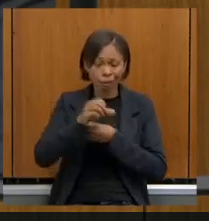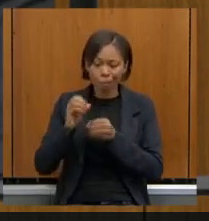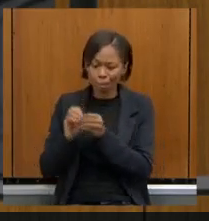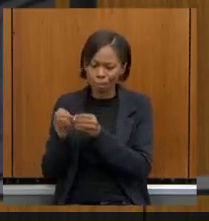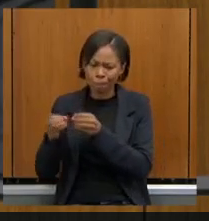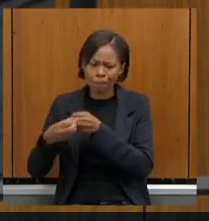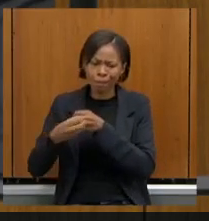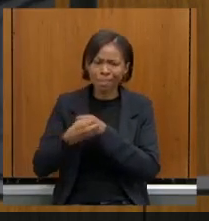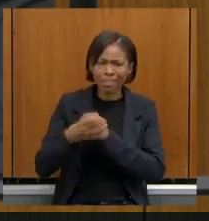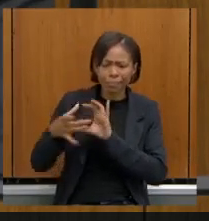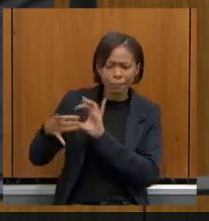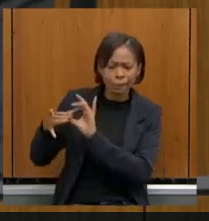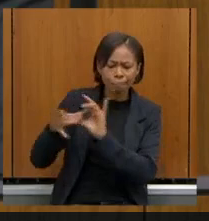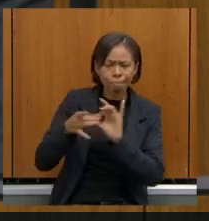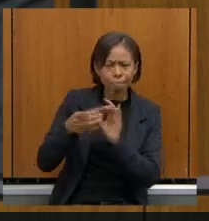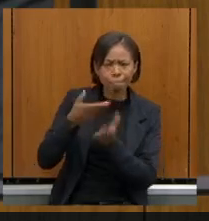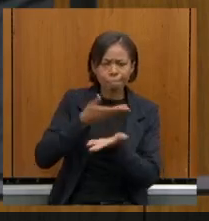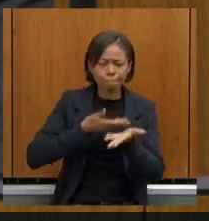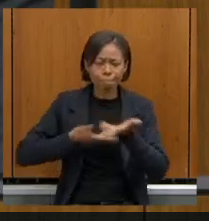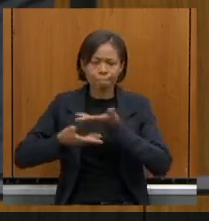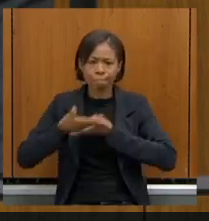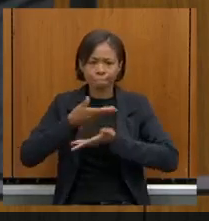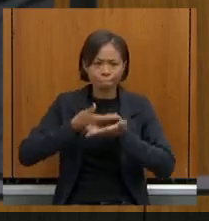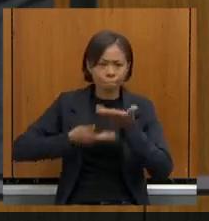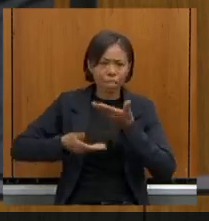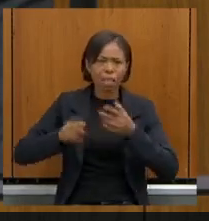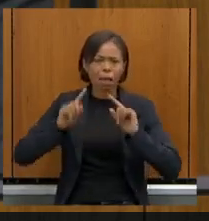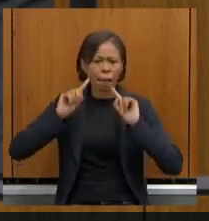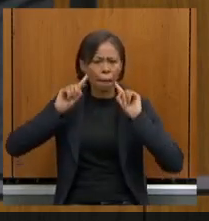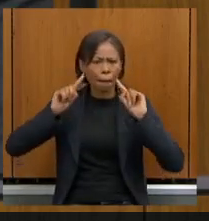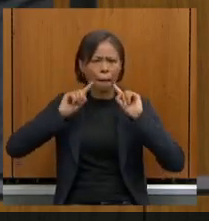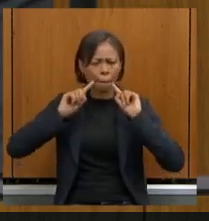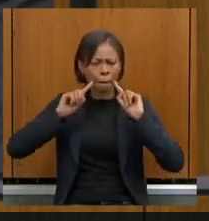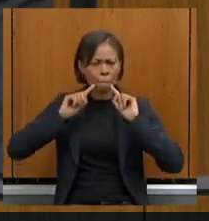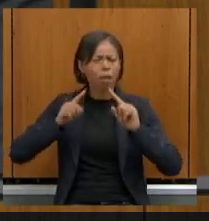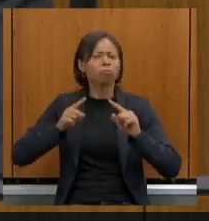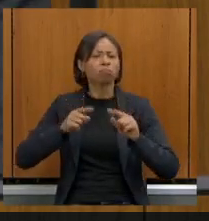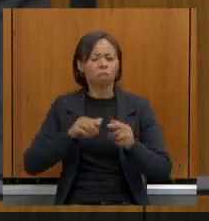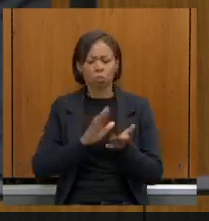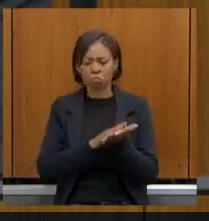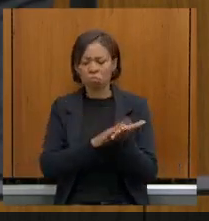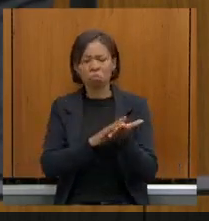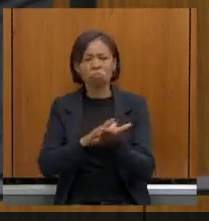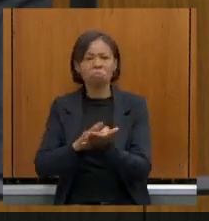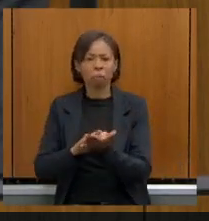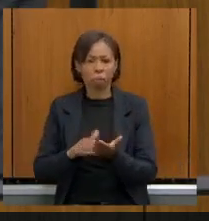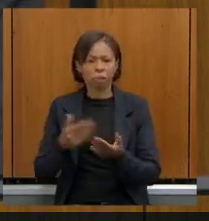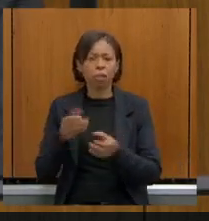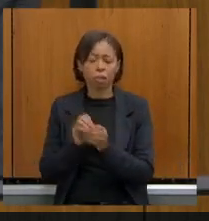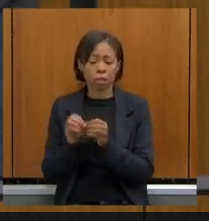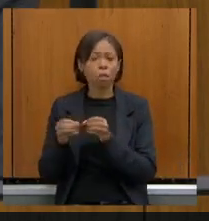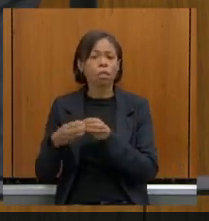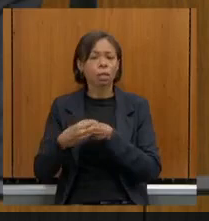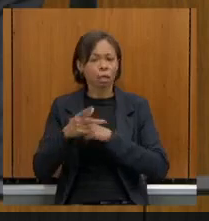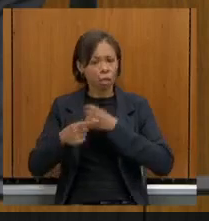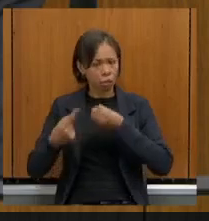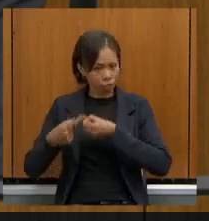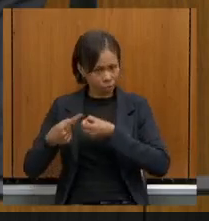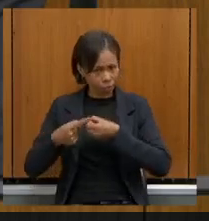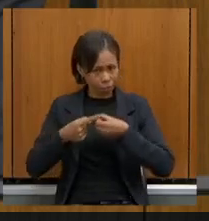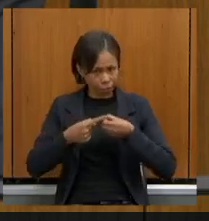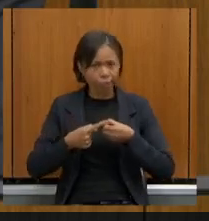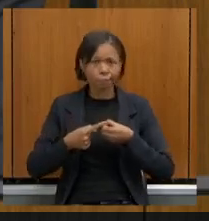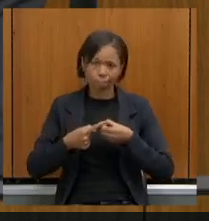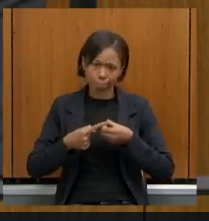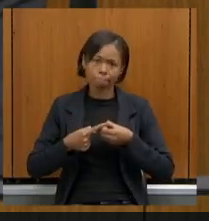alinhadas imobilizadas fazendo uma pressão danada então parabéns a todos vocês porque assim se faz realmente o dever